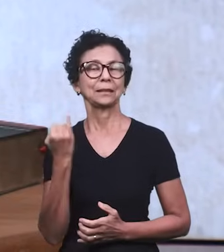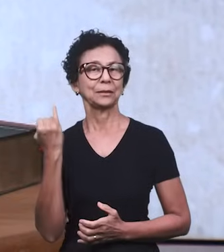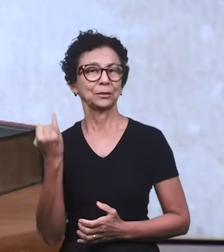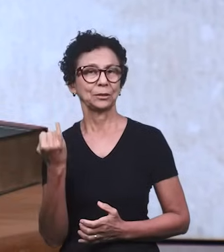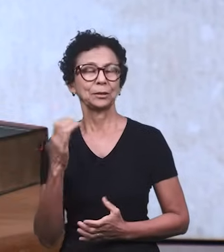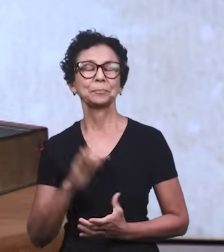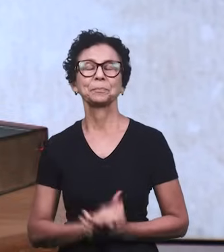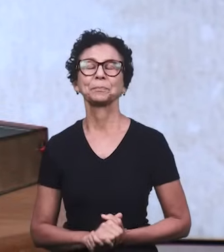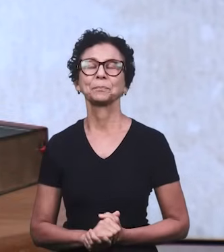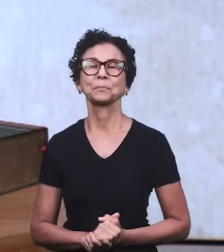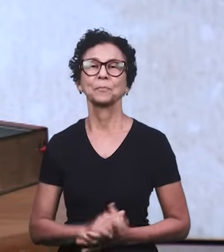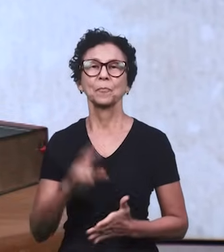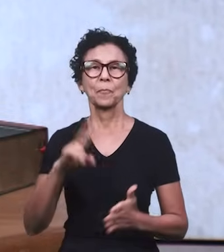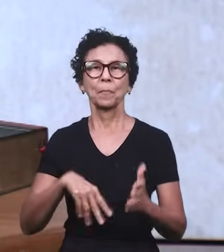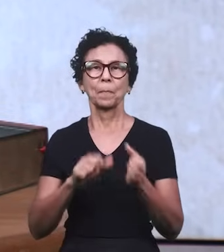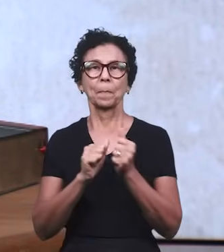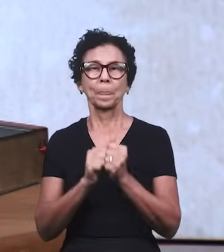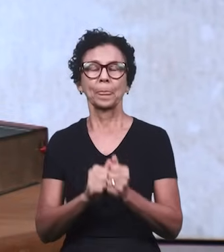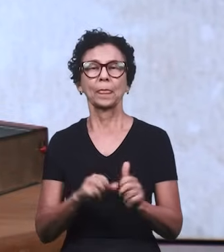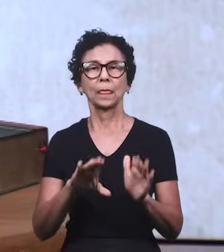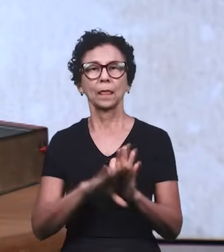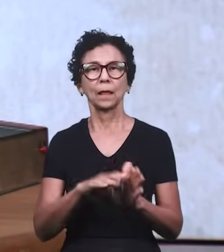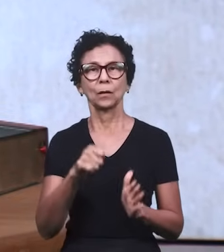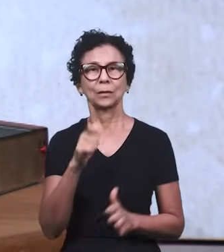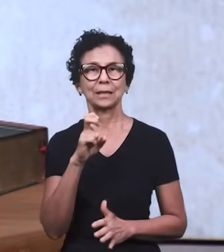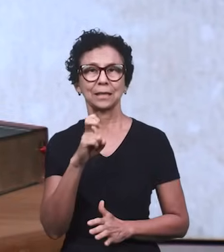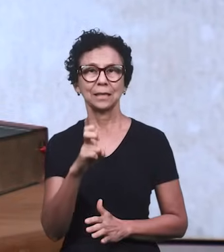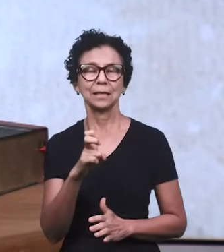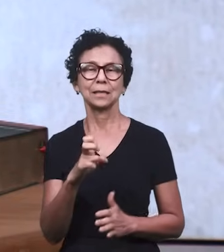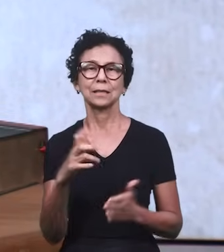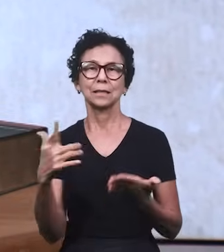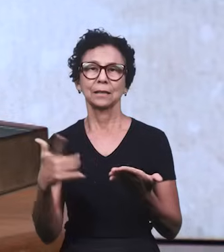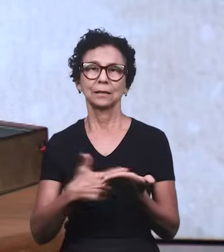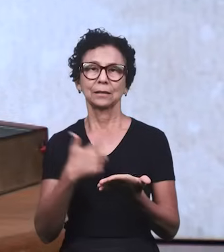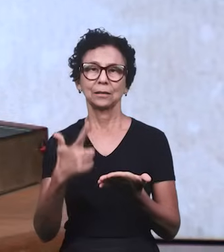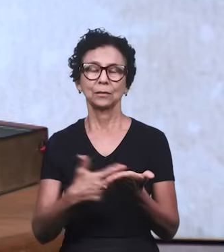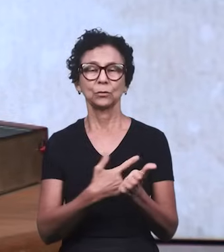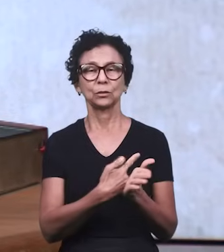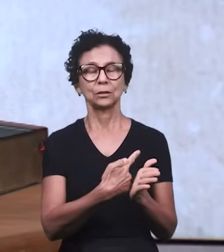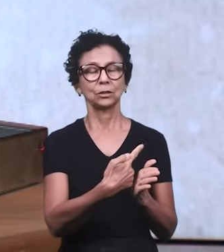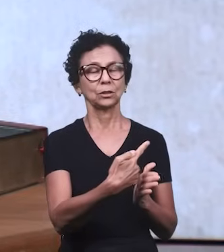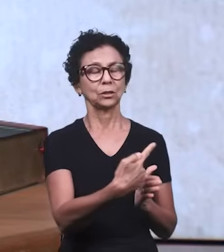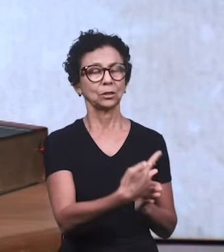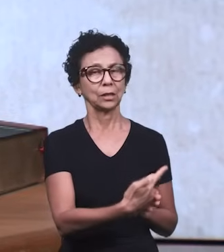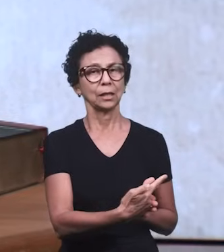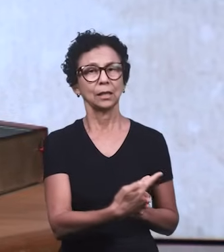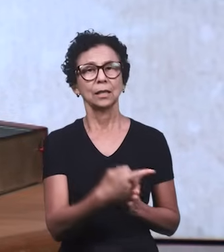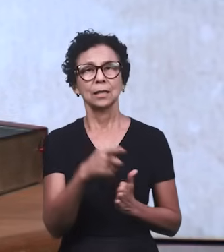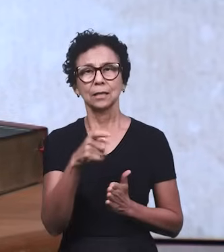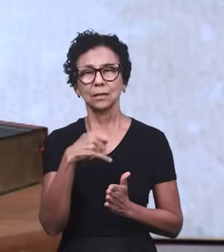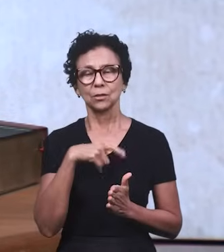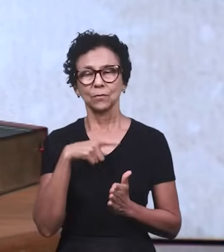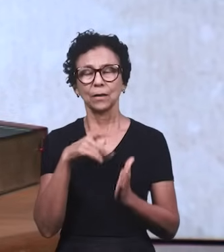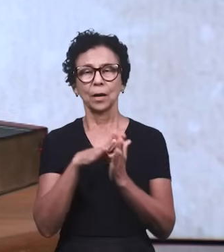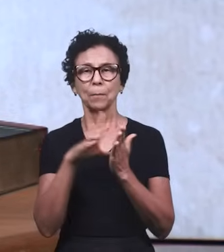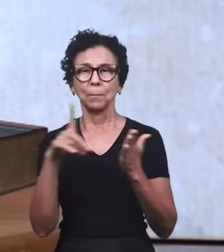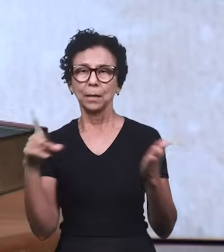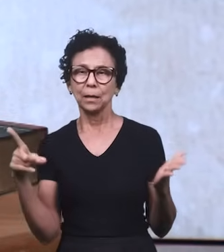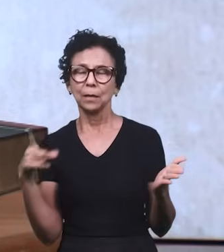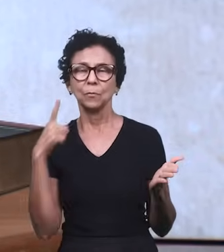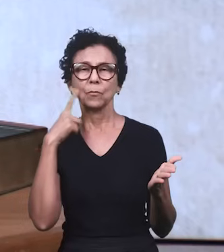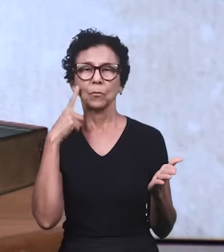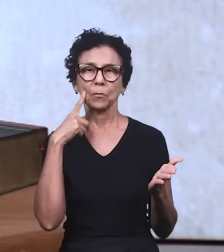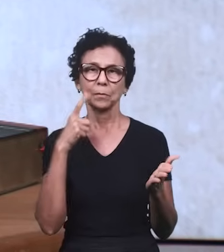ler juntos capítulo 15 do livro do Gênesis quem tiver acompanhando aí com a sua Bíblia vamos acompanhar